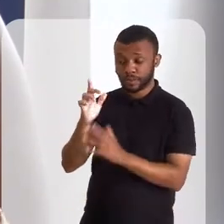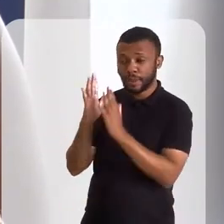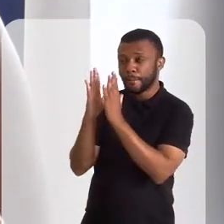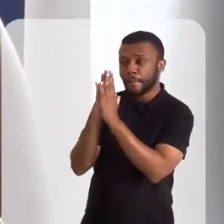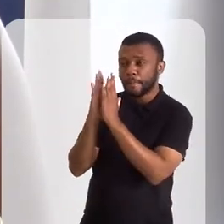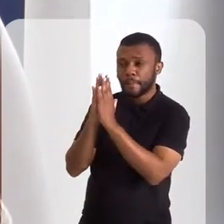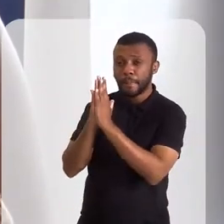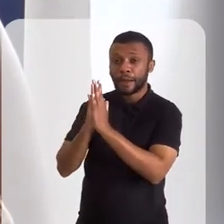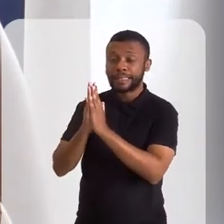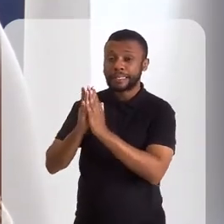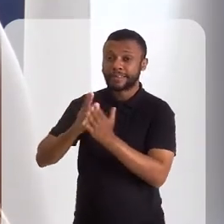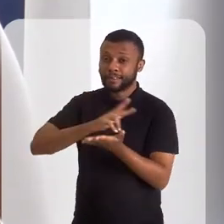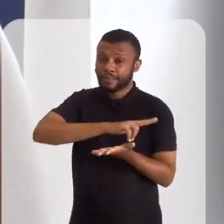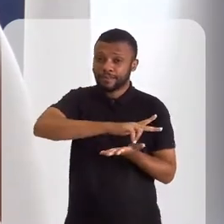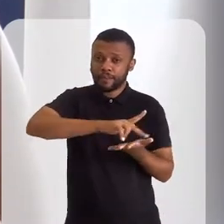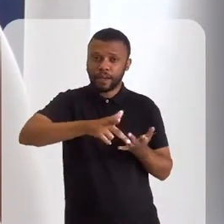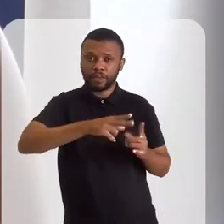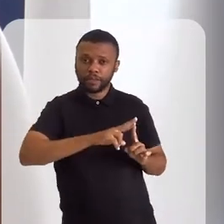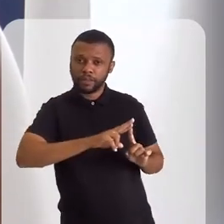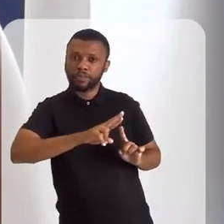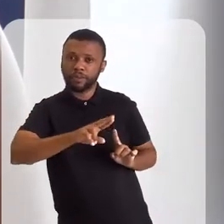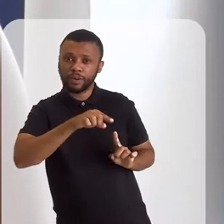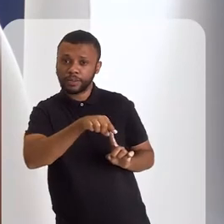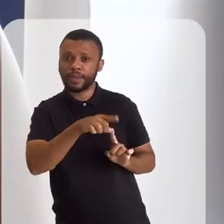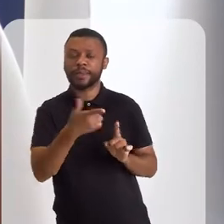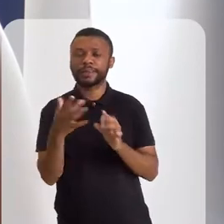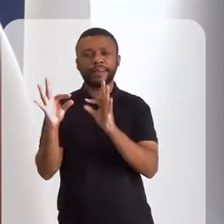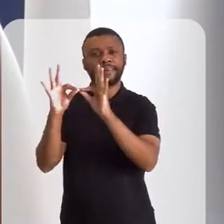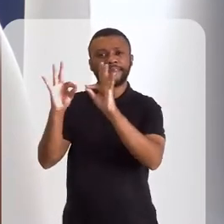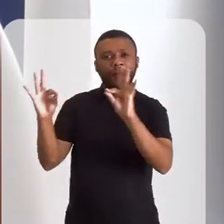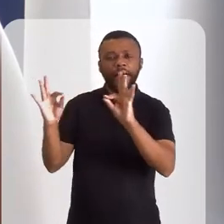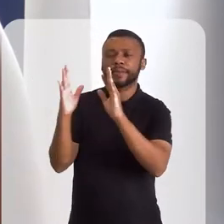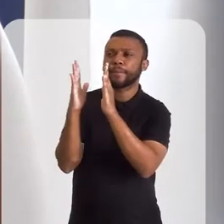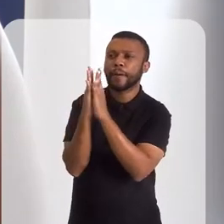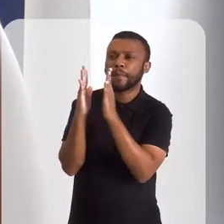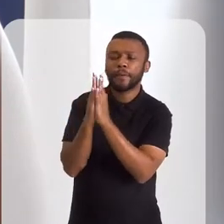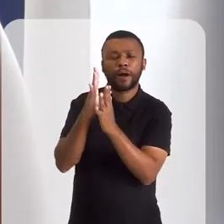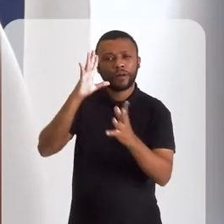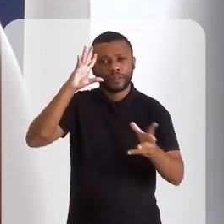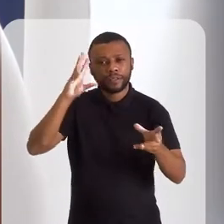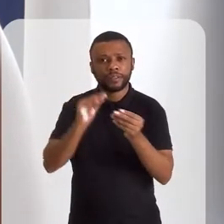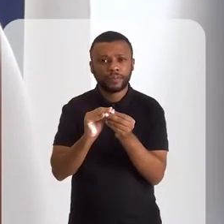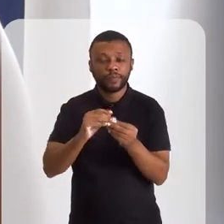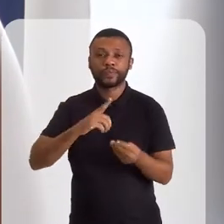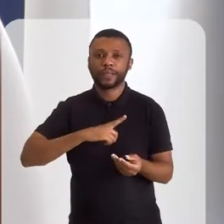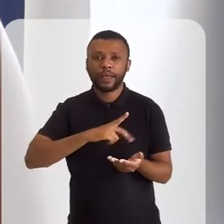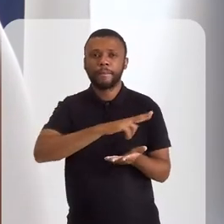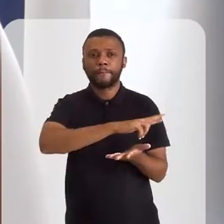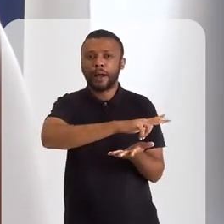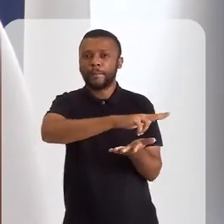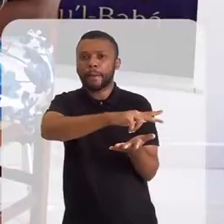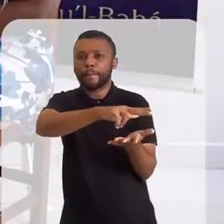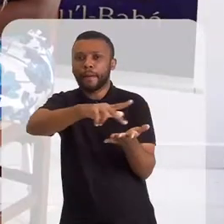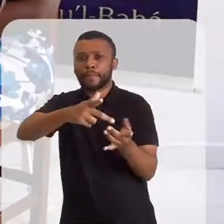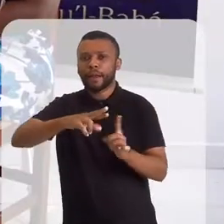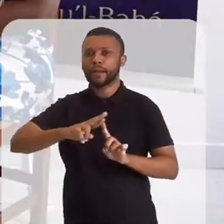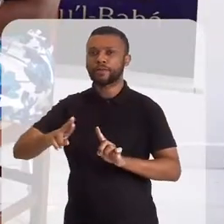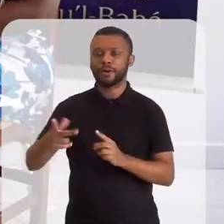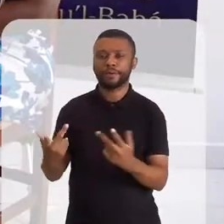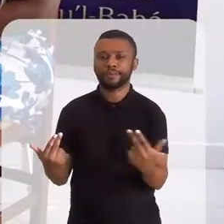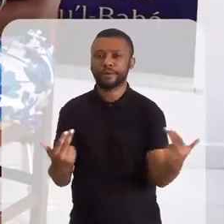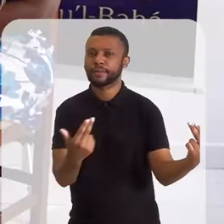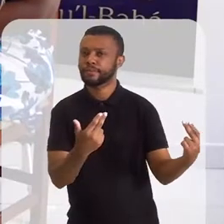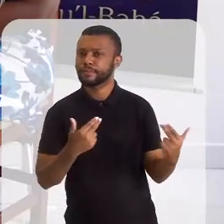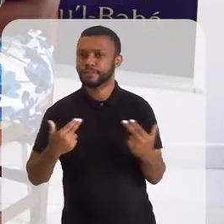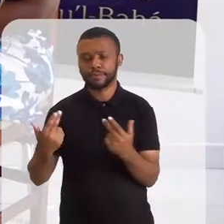E isso, como é uma coisa que une todas as religiões, também esse mantra é uma forma de você entender, olha, eu faço parte de outros também e